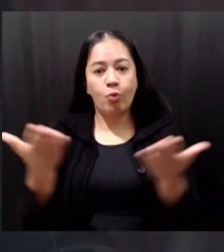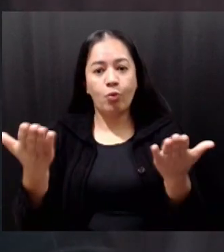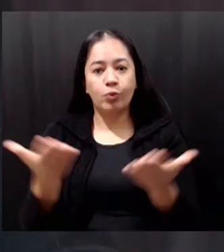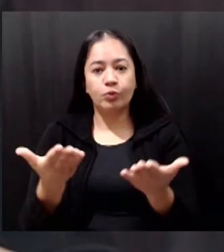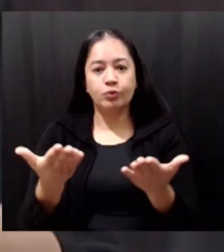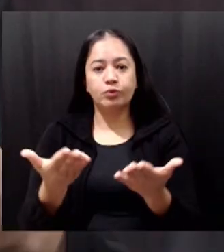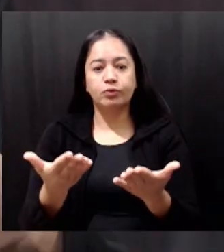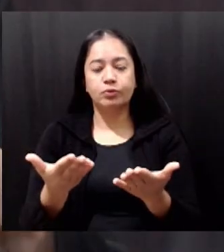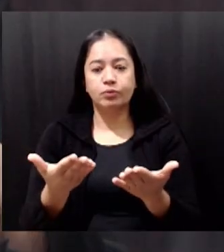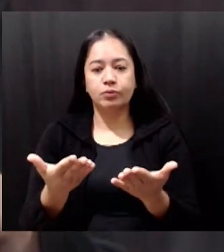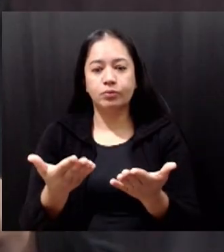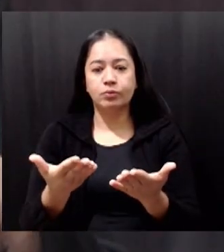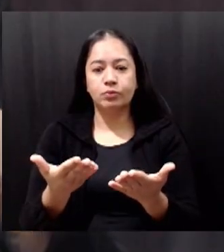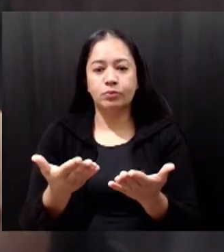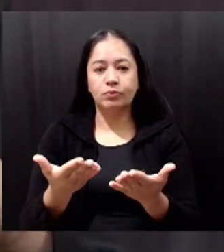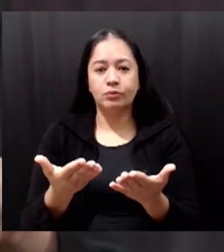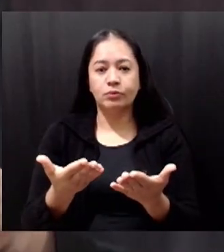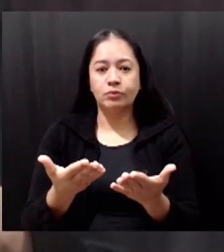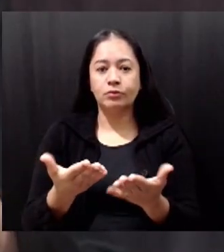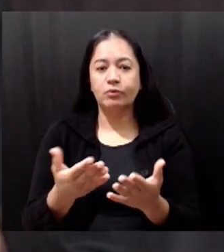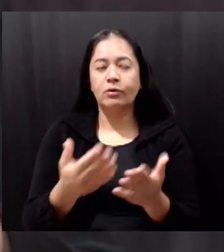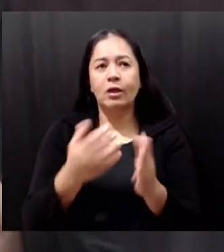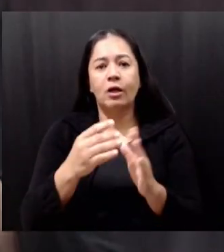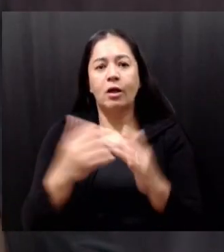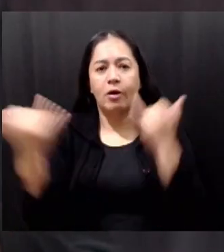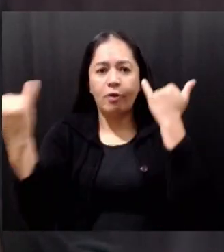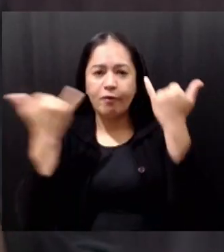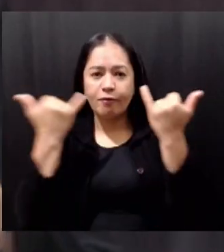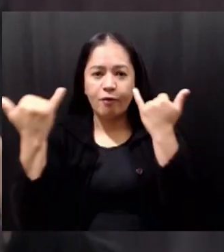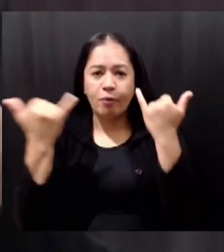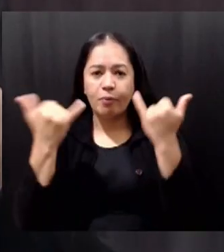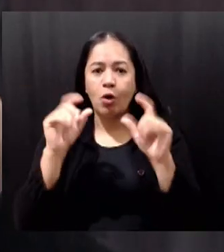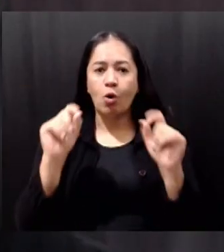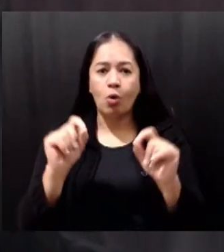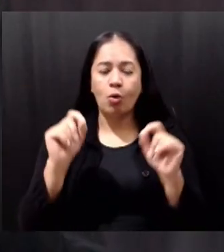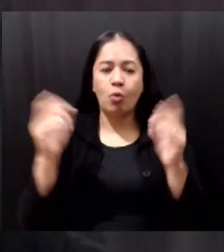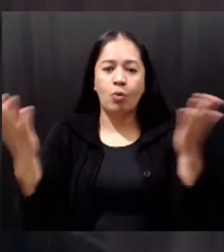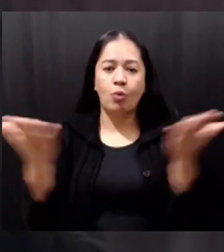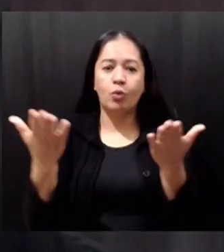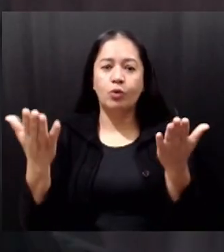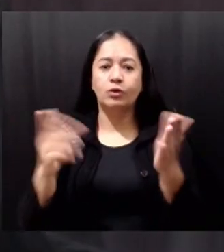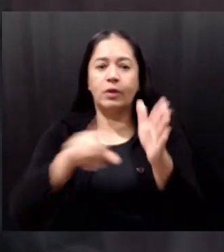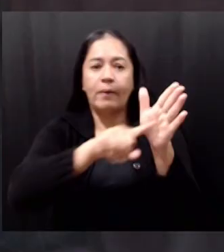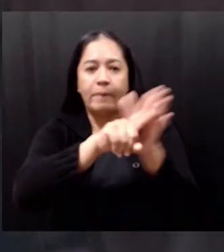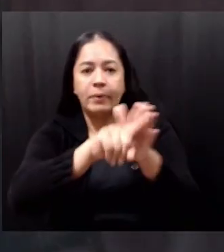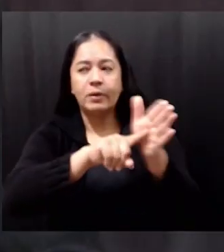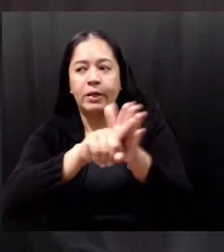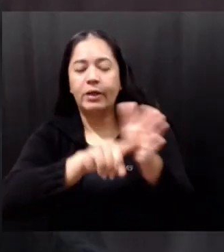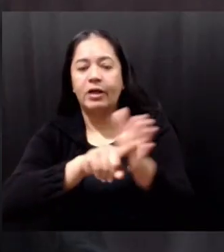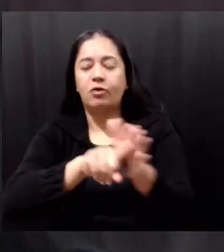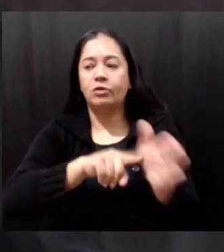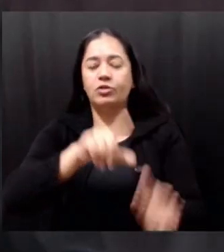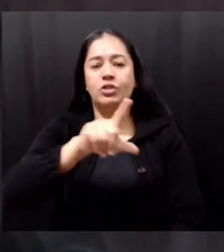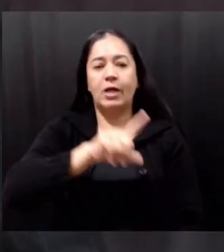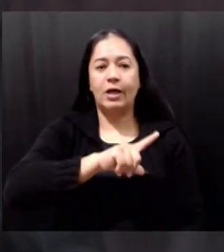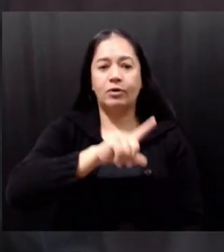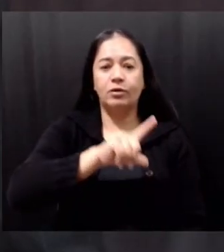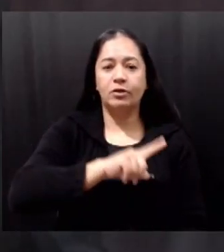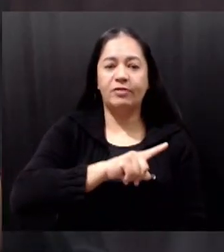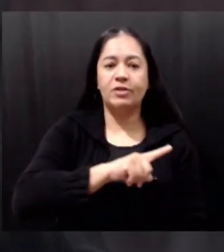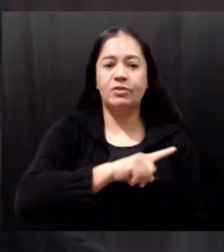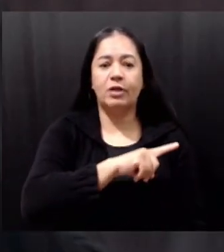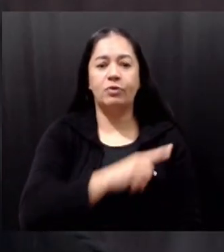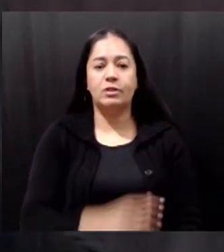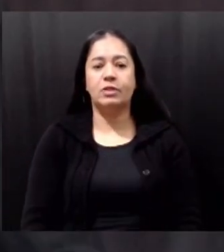desses dados, considerando que hoje nós tivemos uma pesquisa publicada o ano passado, em